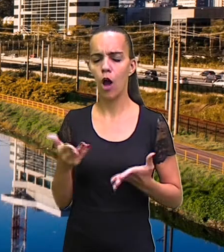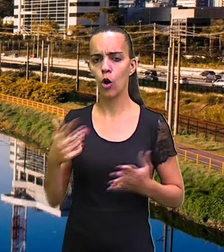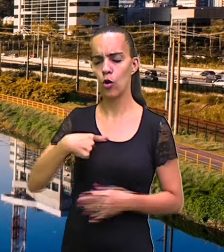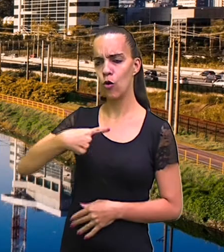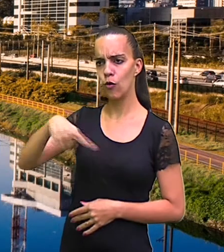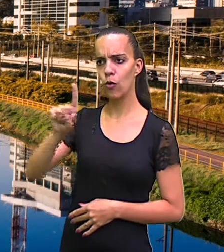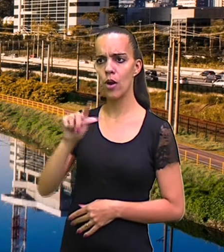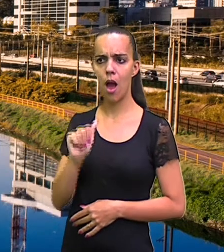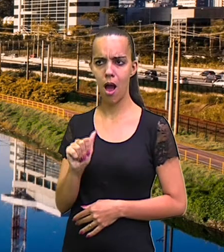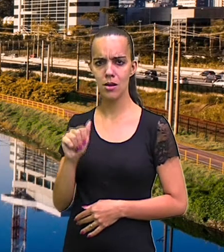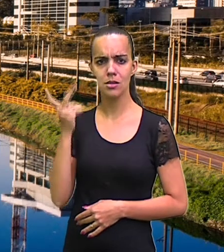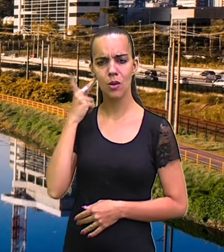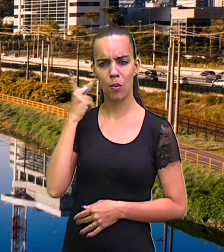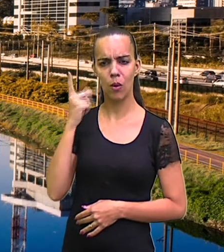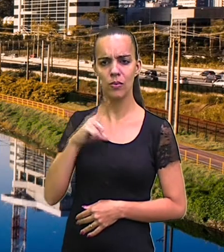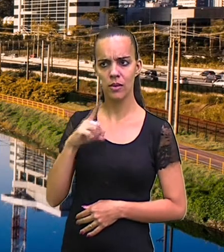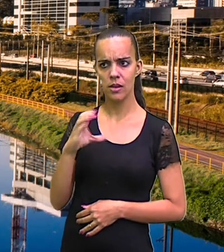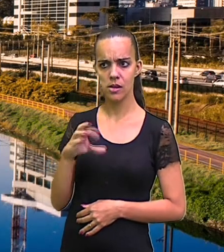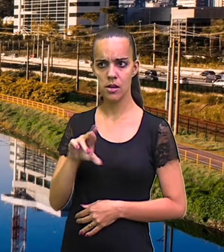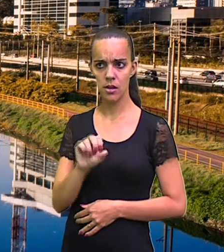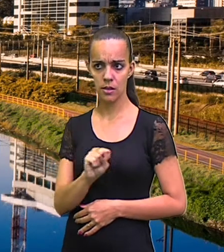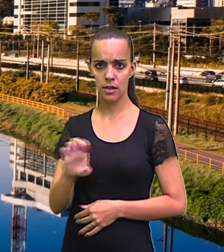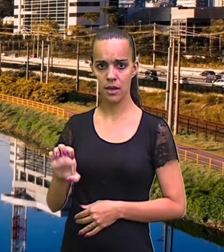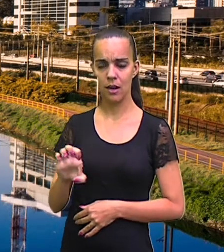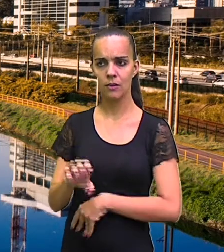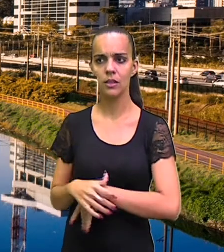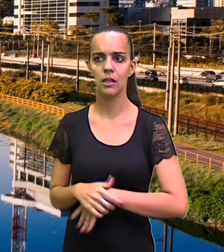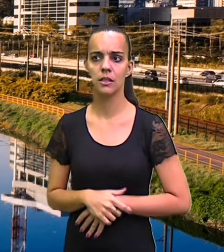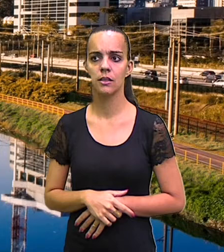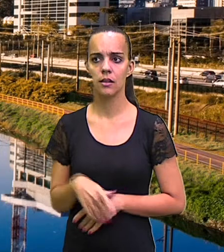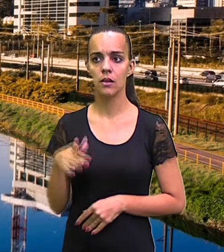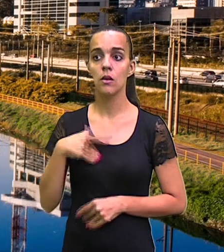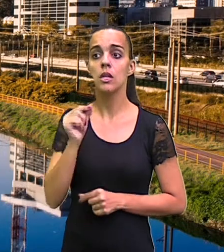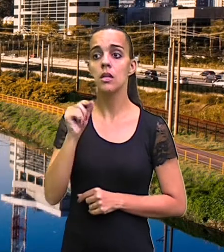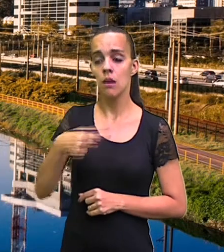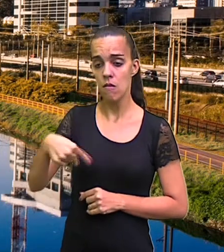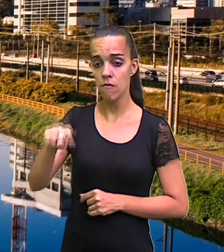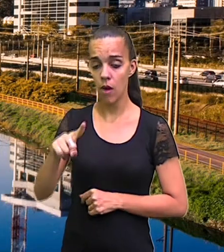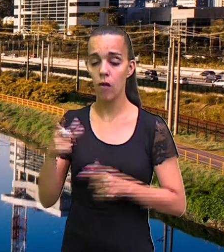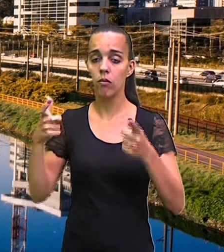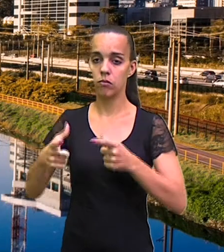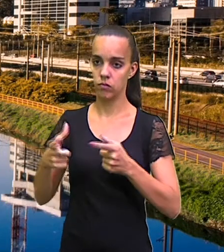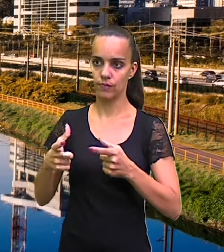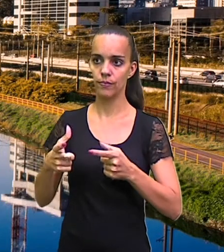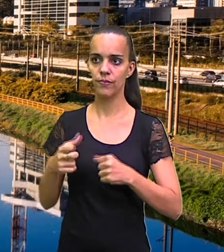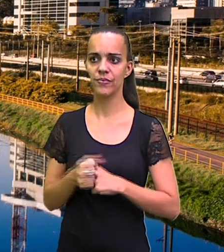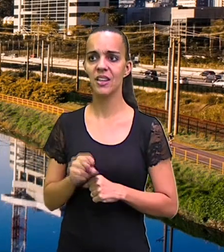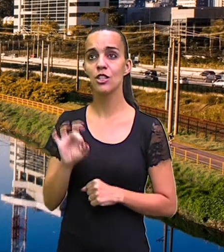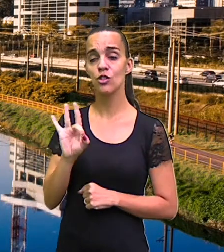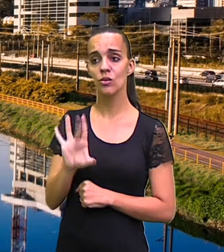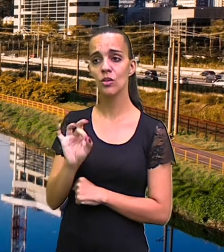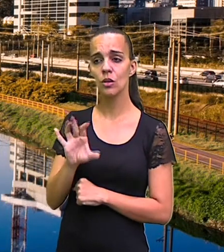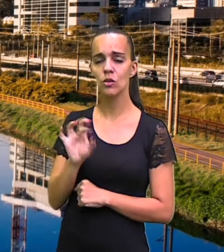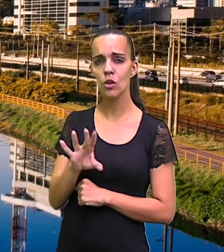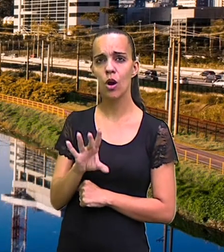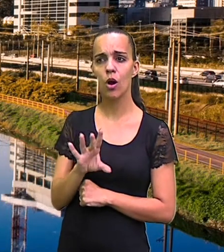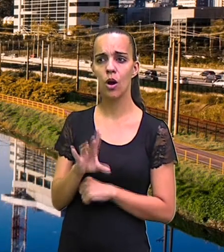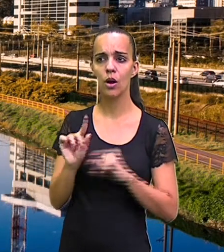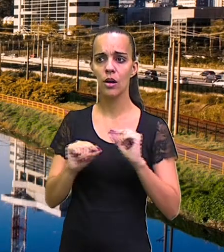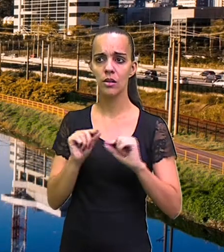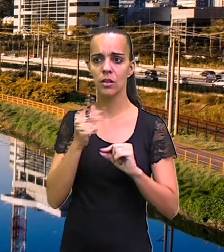São Paulo, temos crase? Vamos lá. Quem vai a algum lugar. Só que a São Paulo